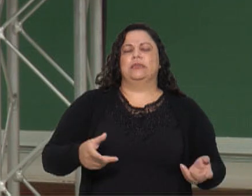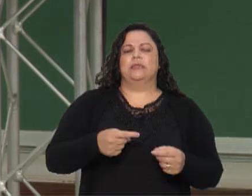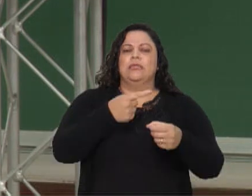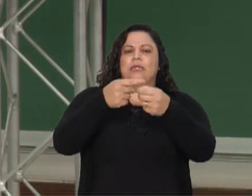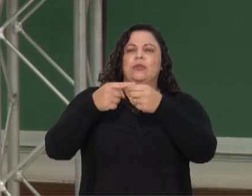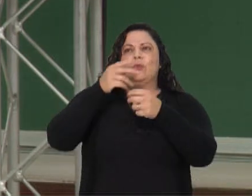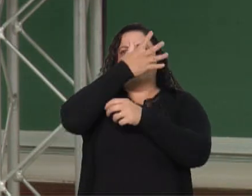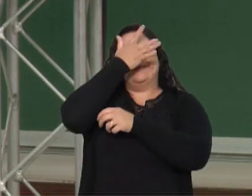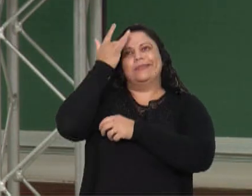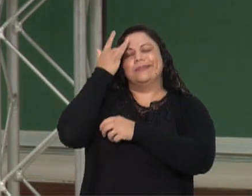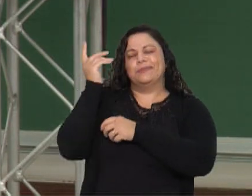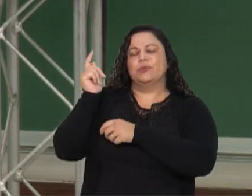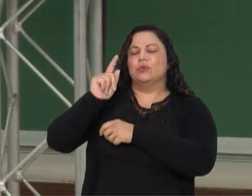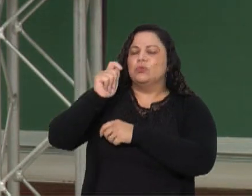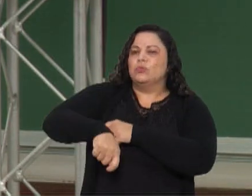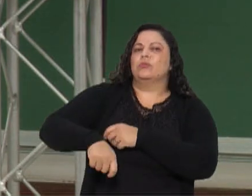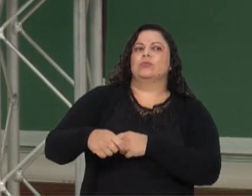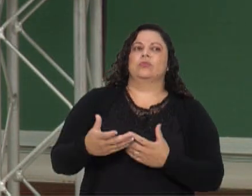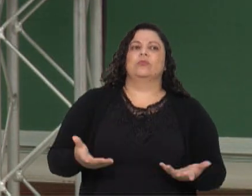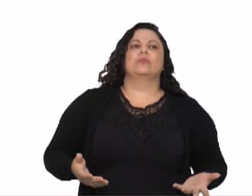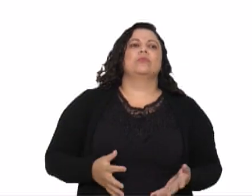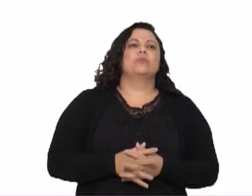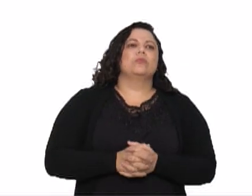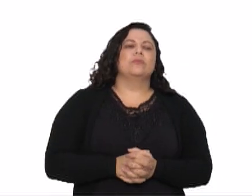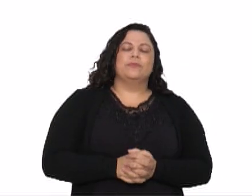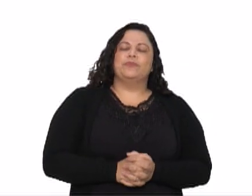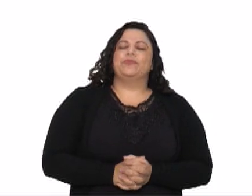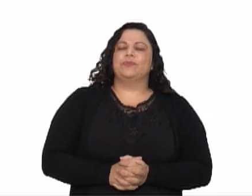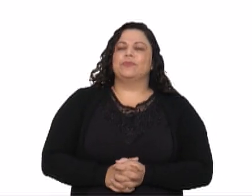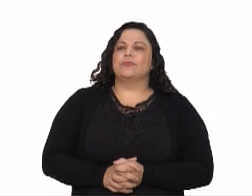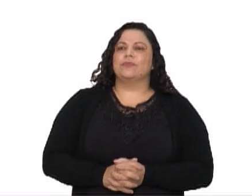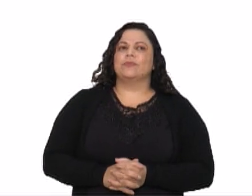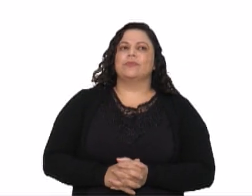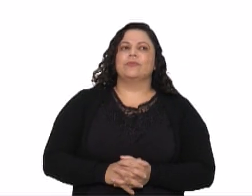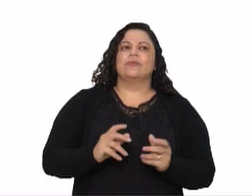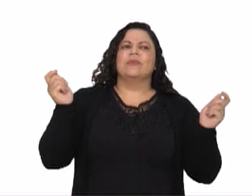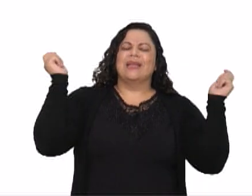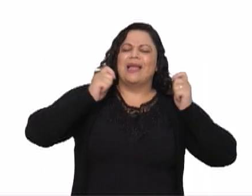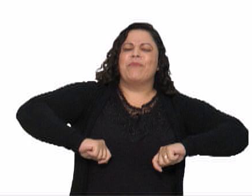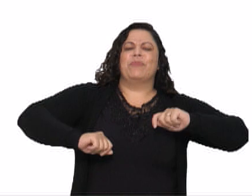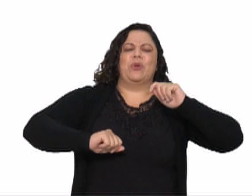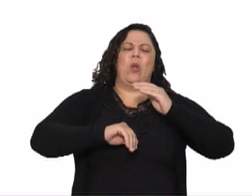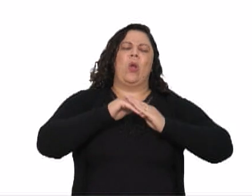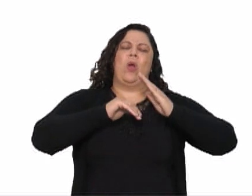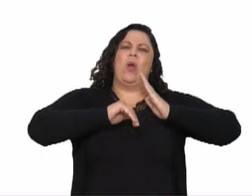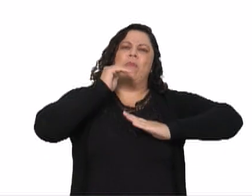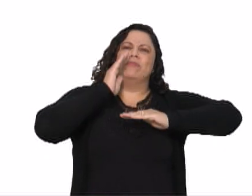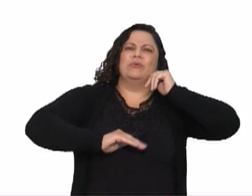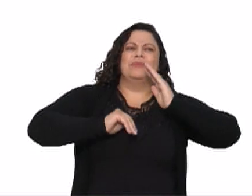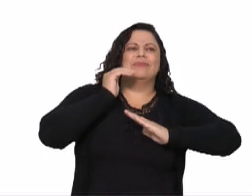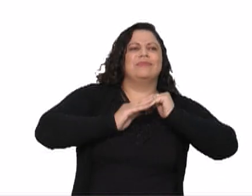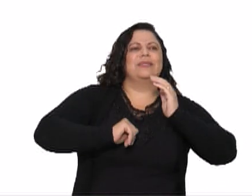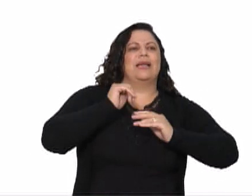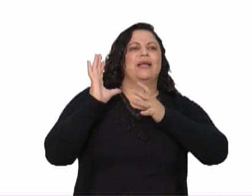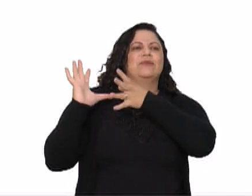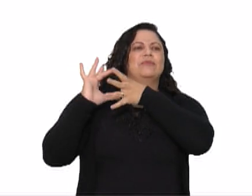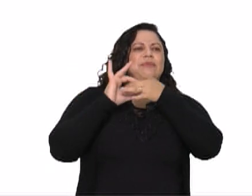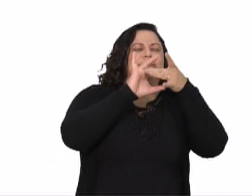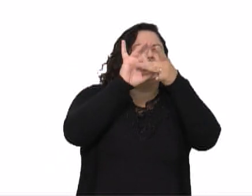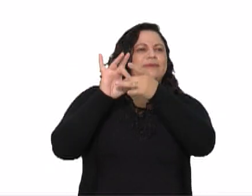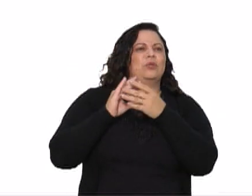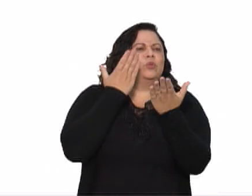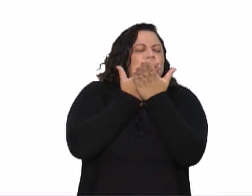certo? Olha só, urbanismo é uma técnica relacionada com o estudo, regulação, controle